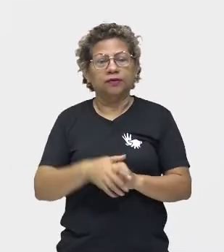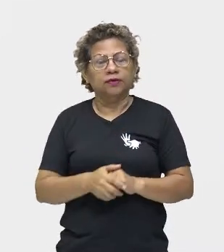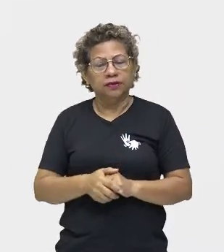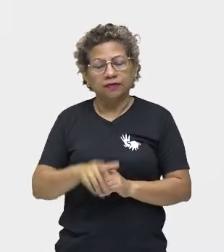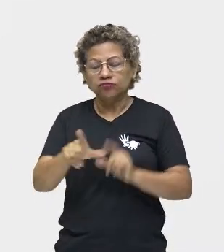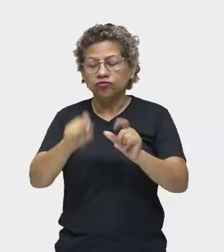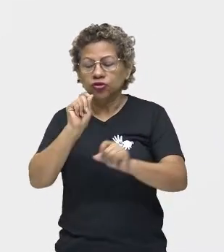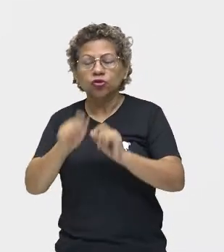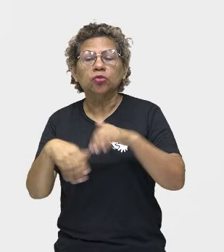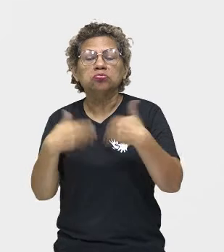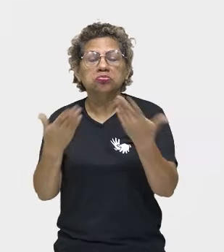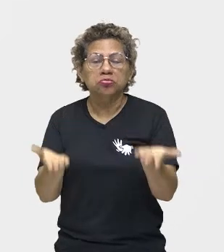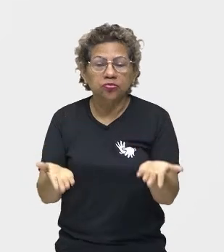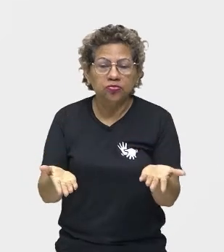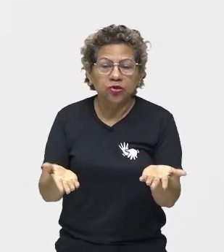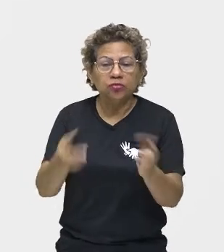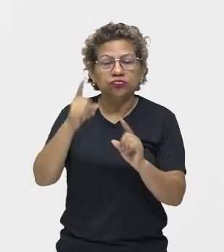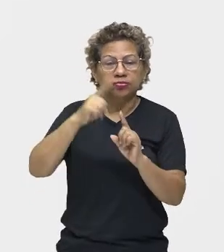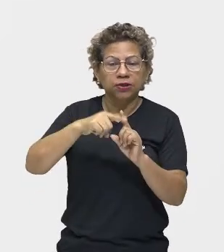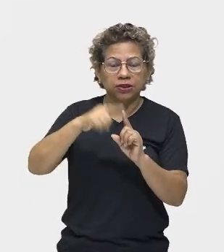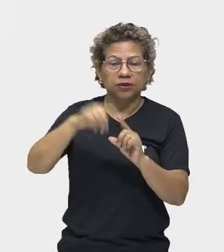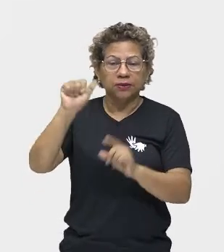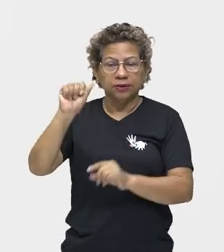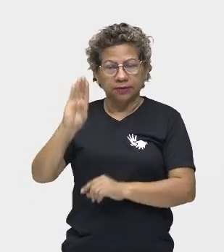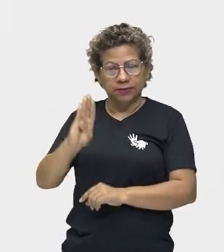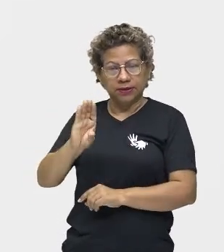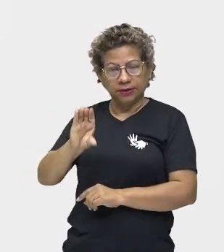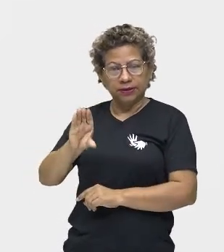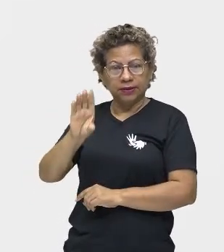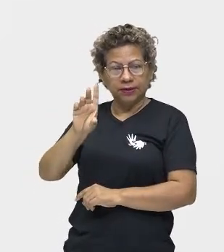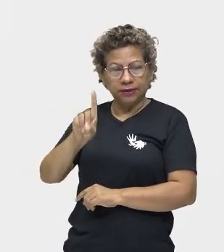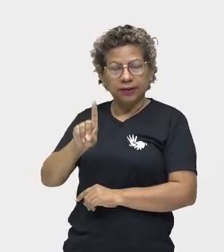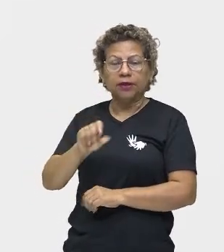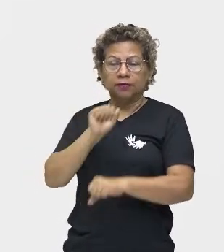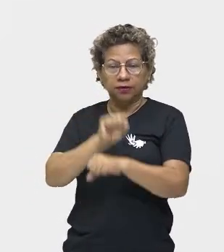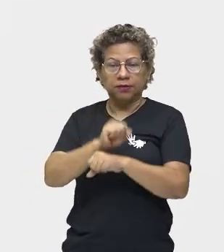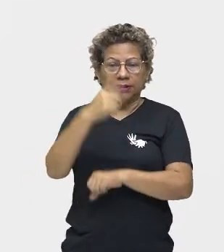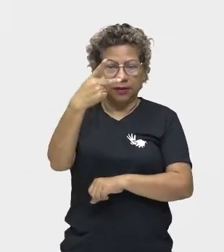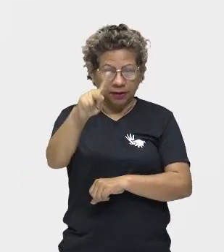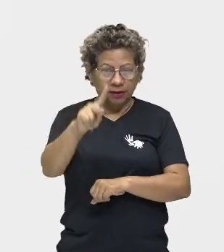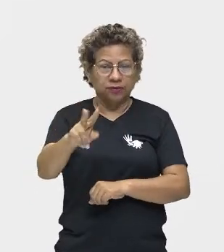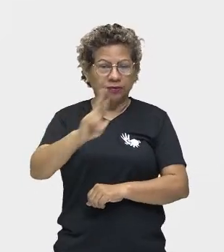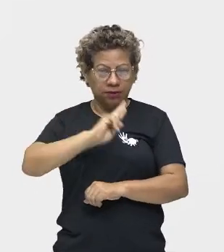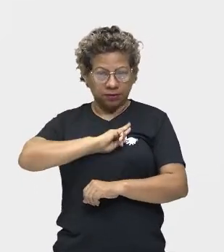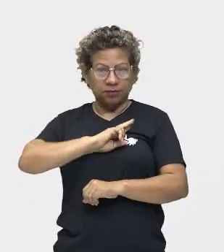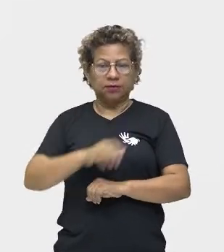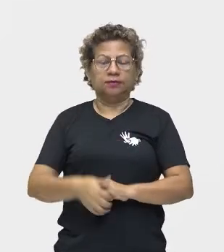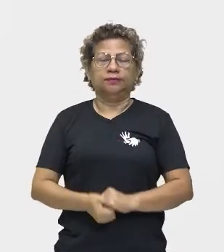85 graus, letra D, 95 graus. Queridos alunos, boa atividade!